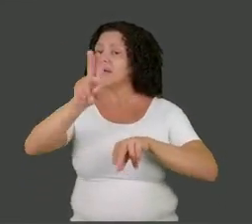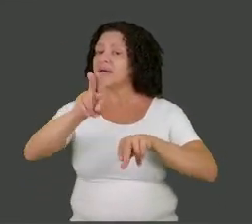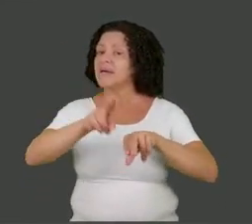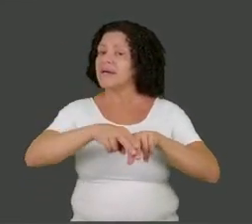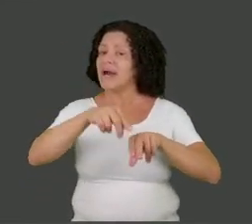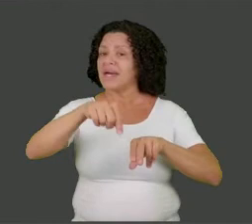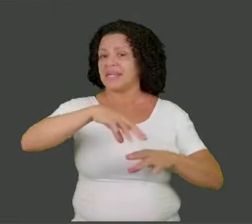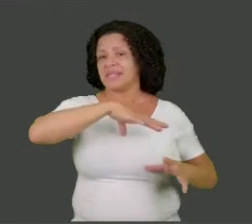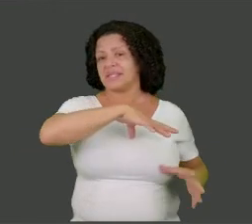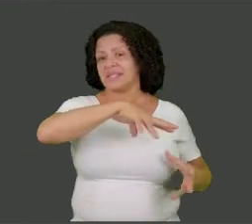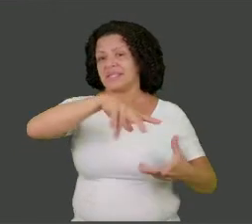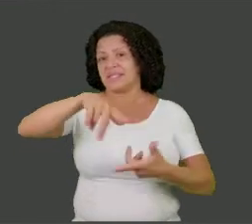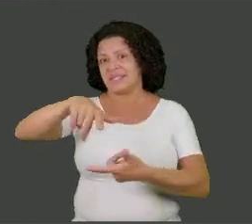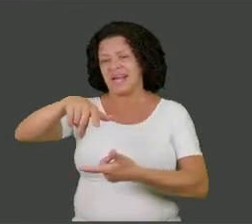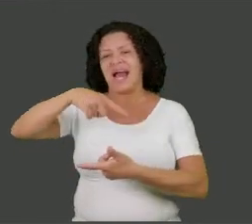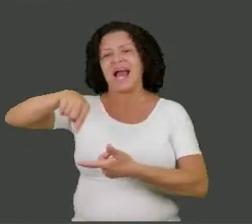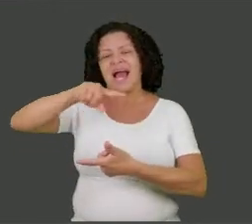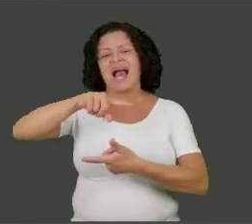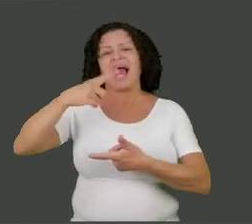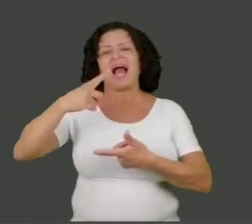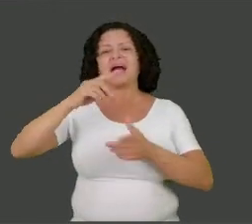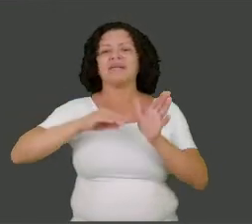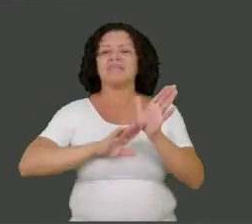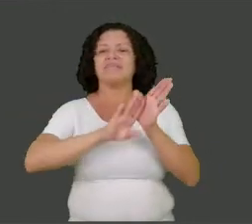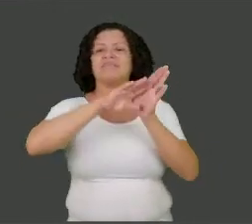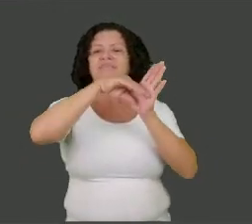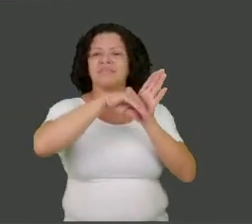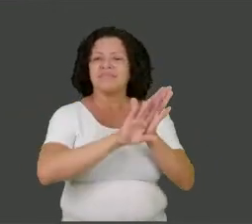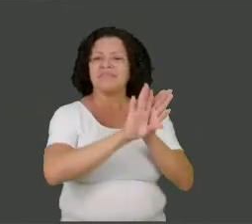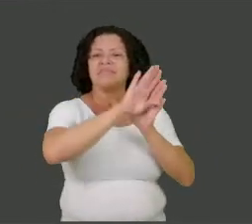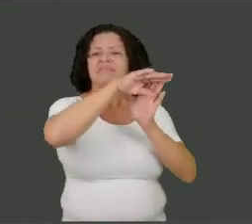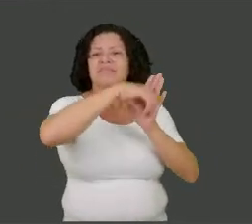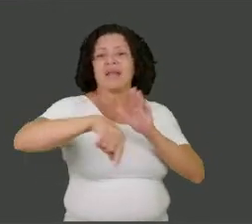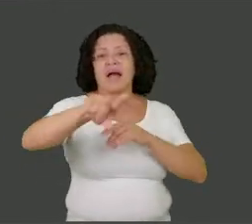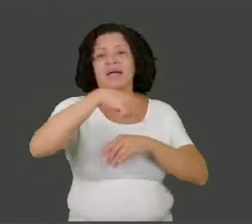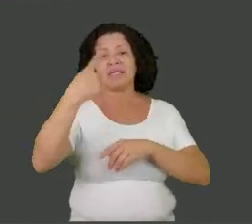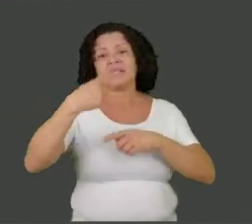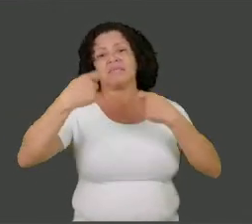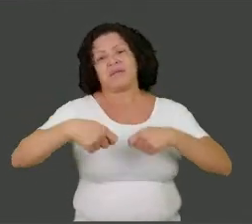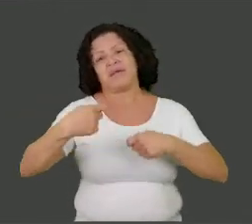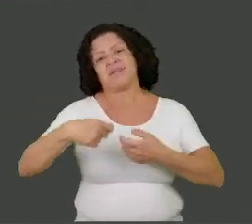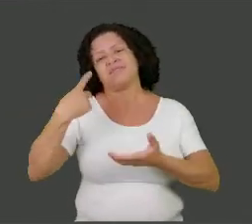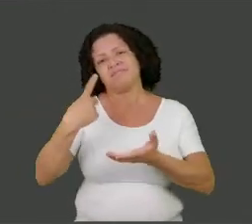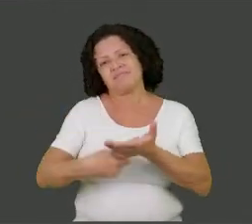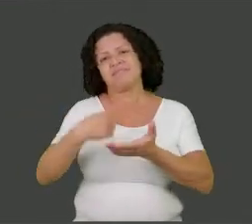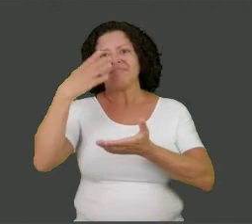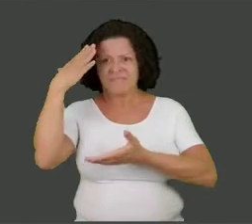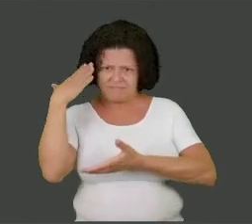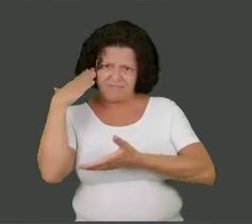na Terra, em relação às provas e expiações que precisamos cumprir.